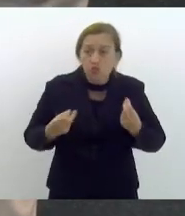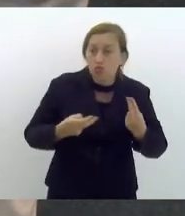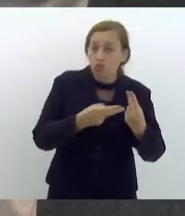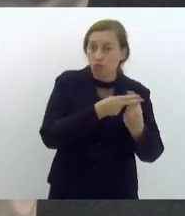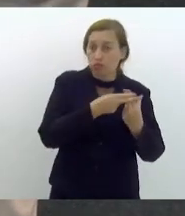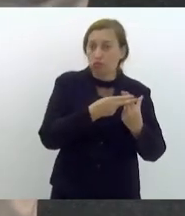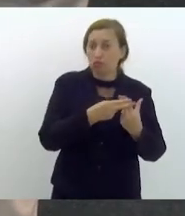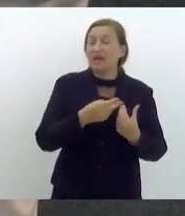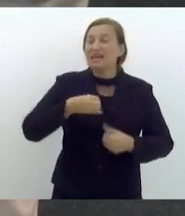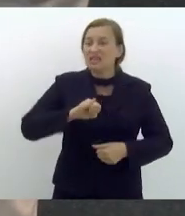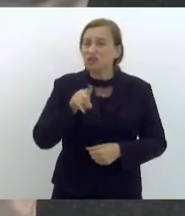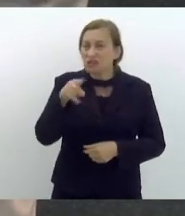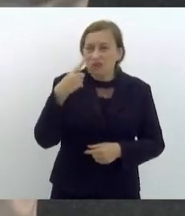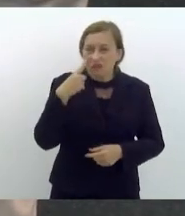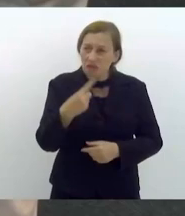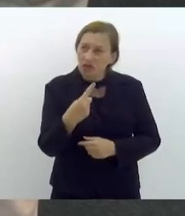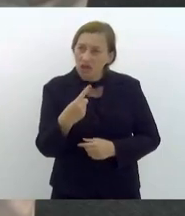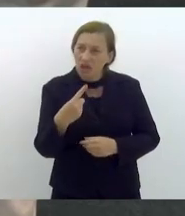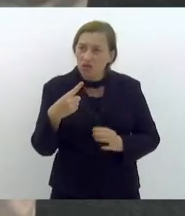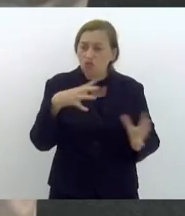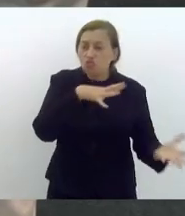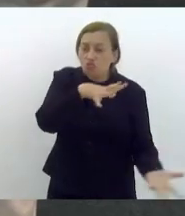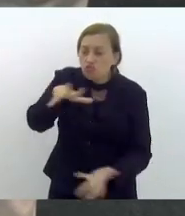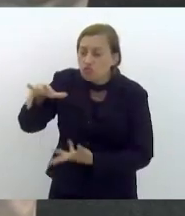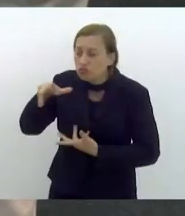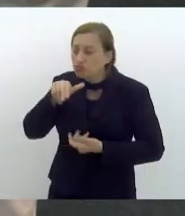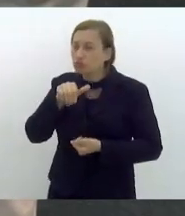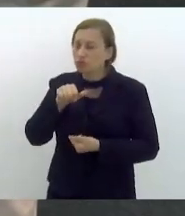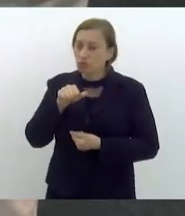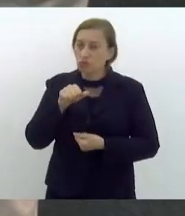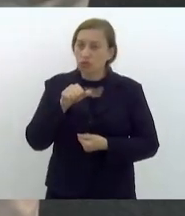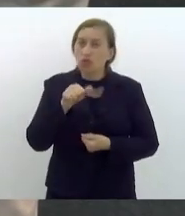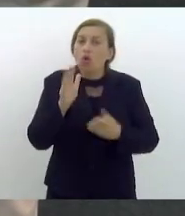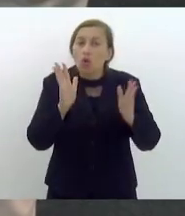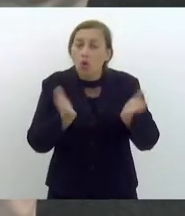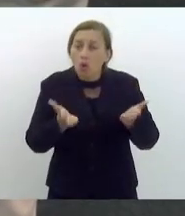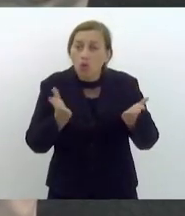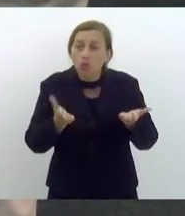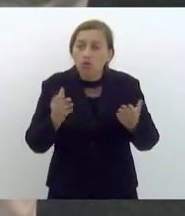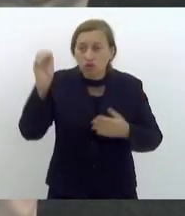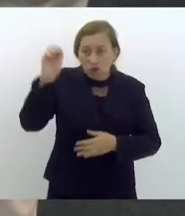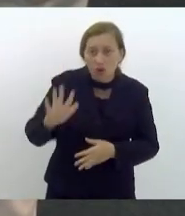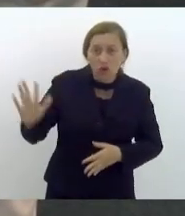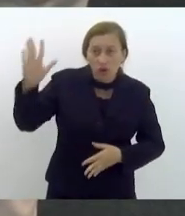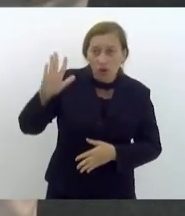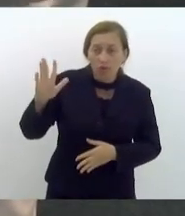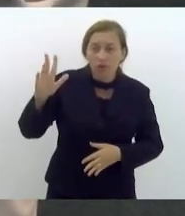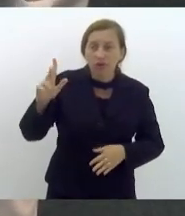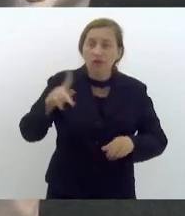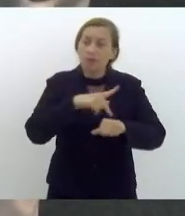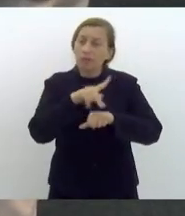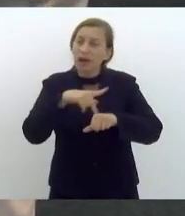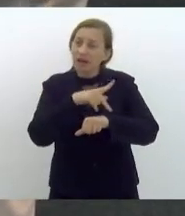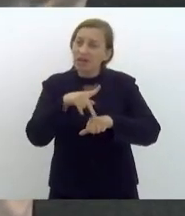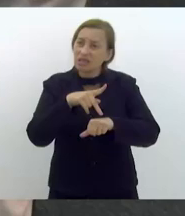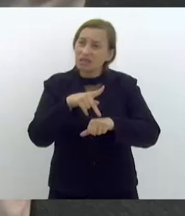Se você pegar no mundo inteiro hoje na Europa nos países